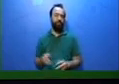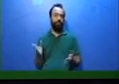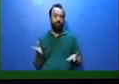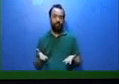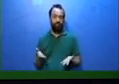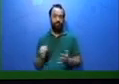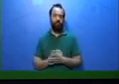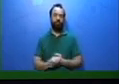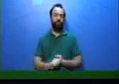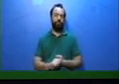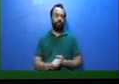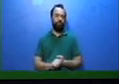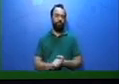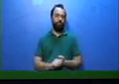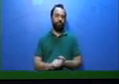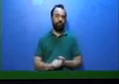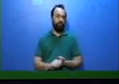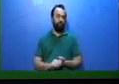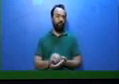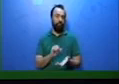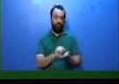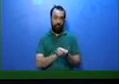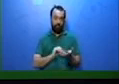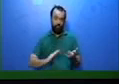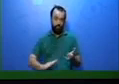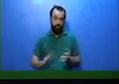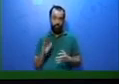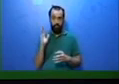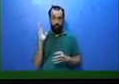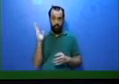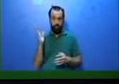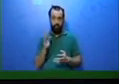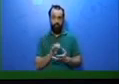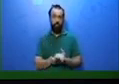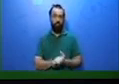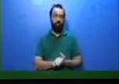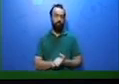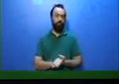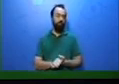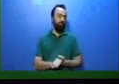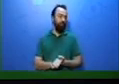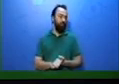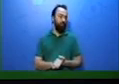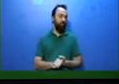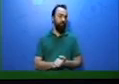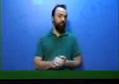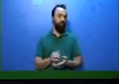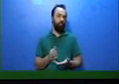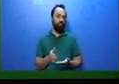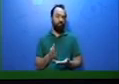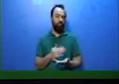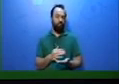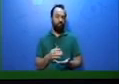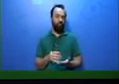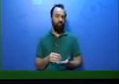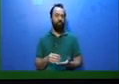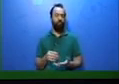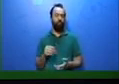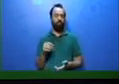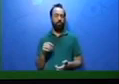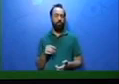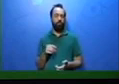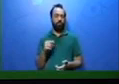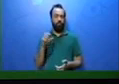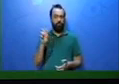Agora, nós vamos fazer esse exercício juntos, da página 57, que é o entender